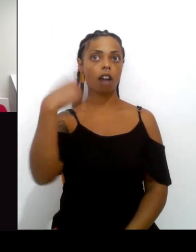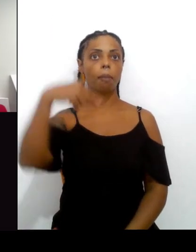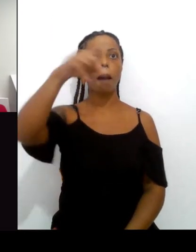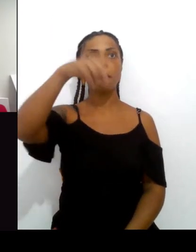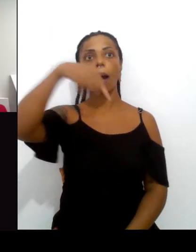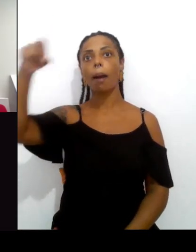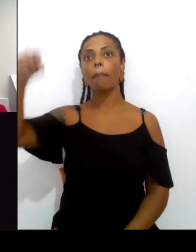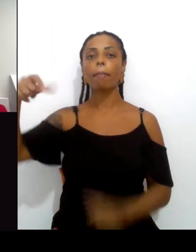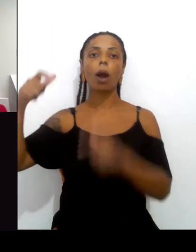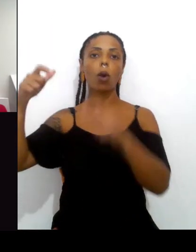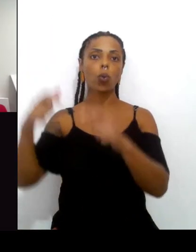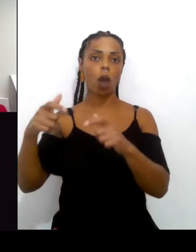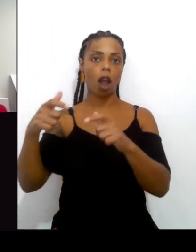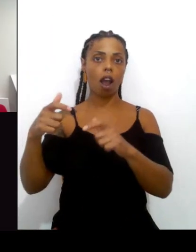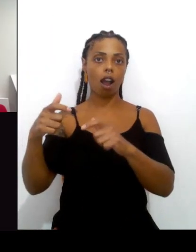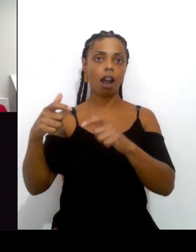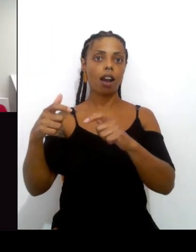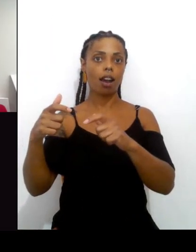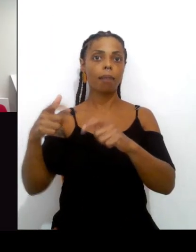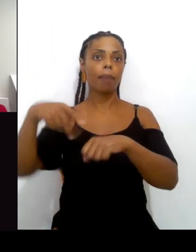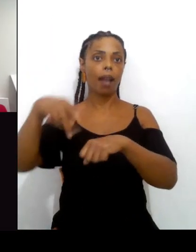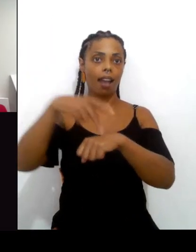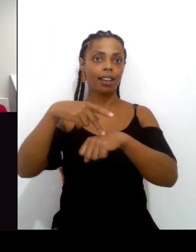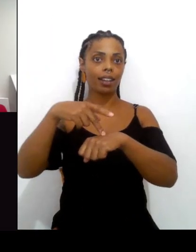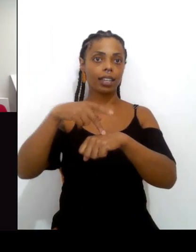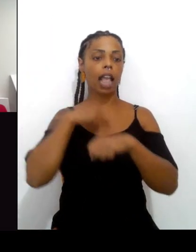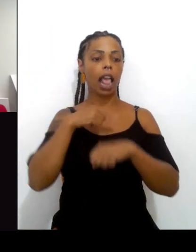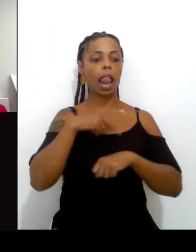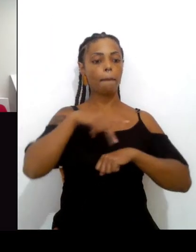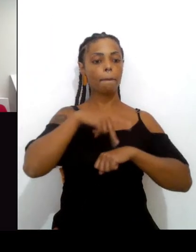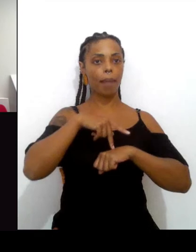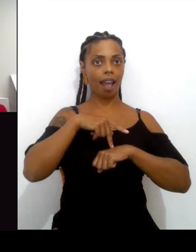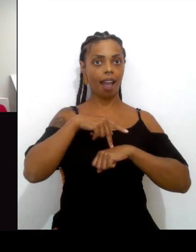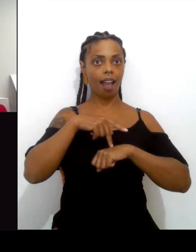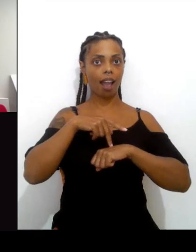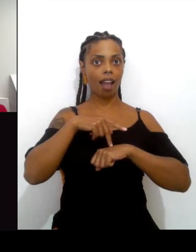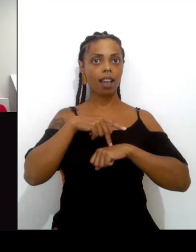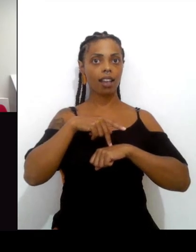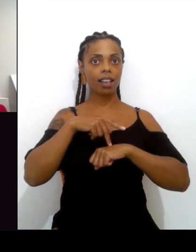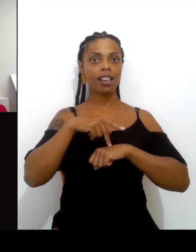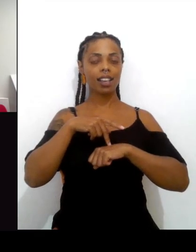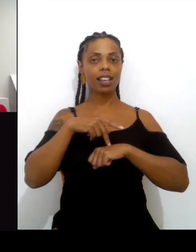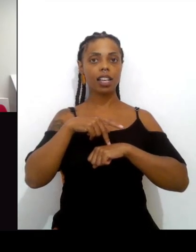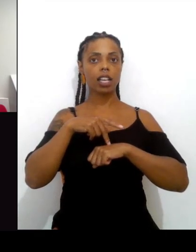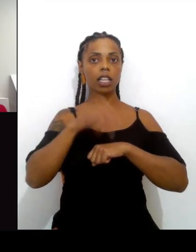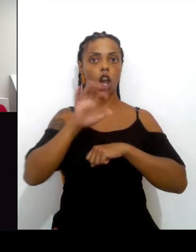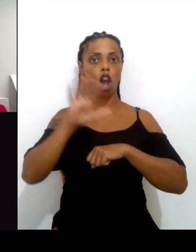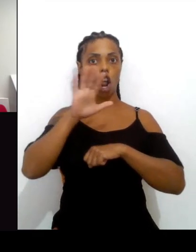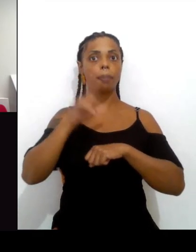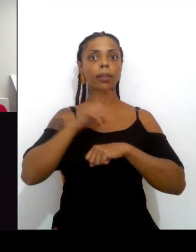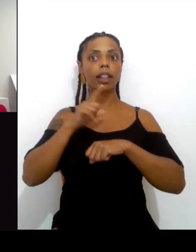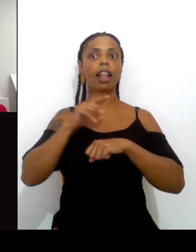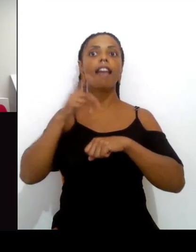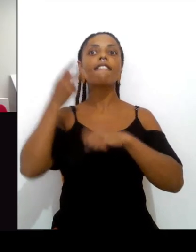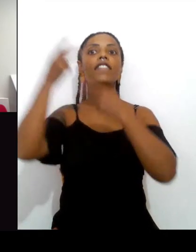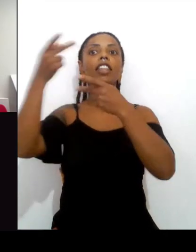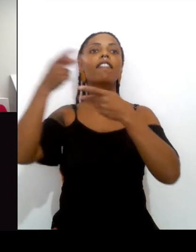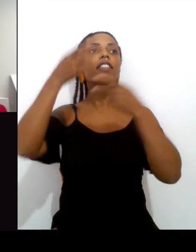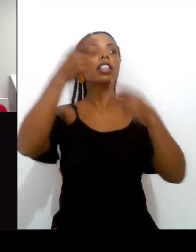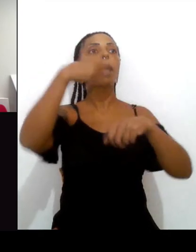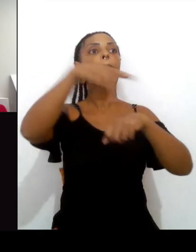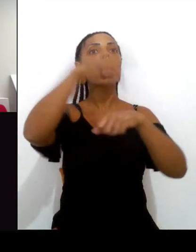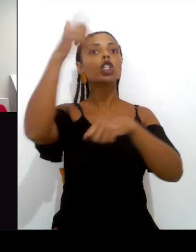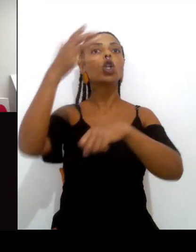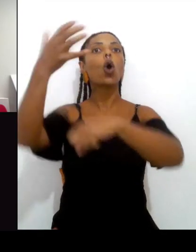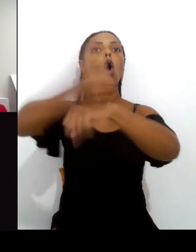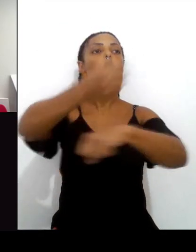né no caso um país colonial e a gente tem aí obviamente a questão do Colonial como você mesmo